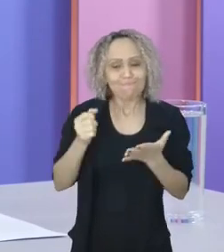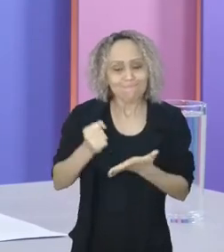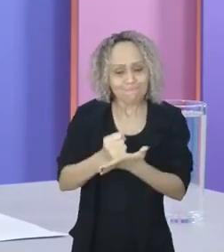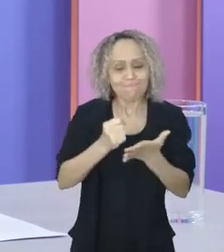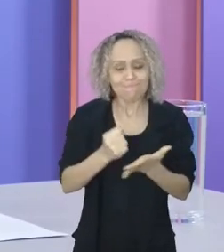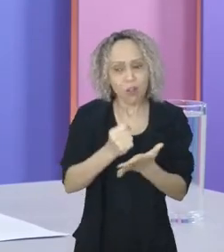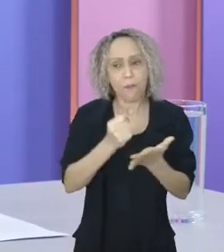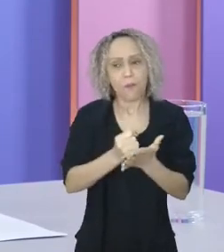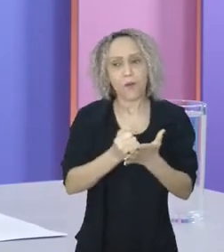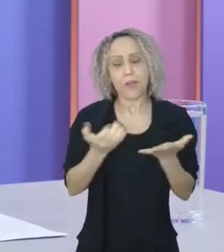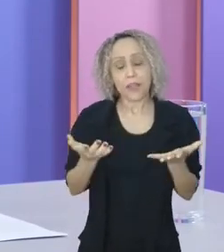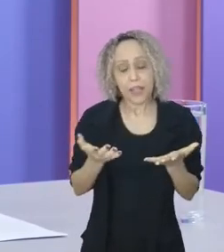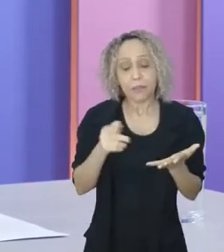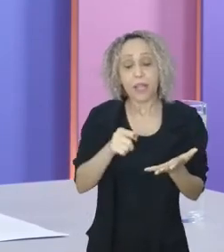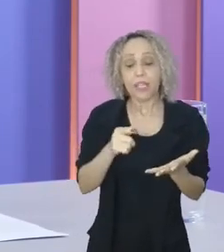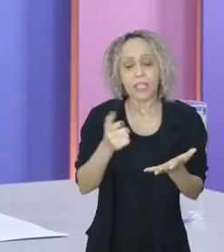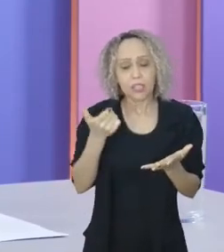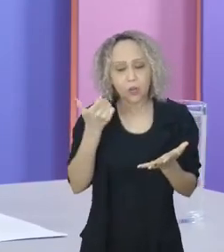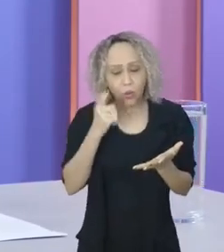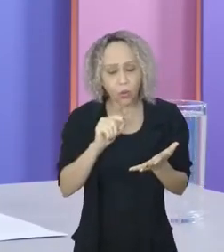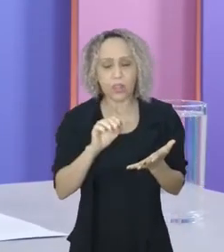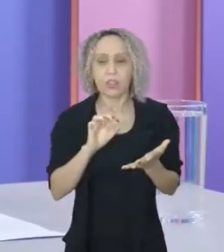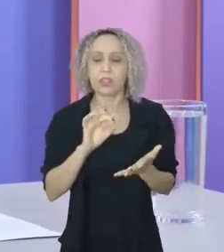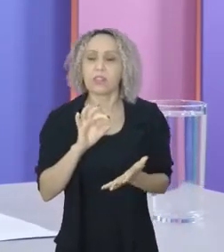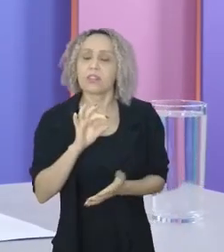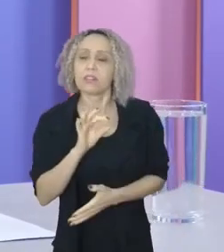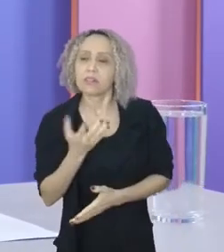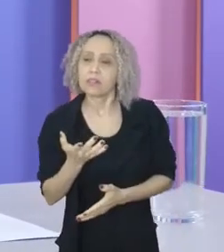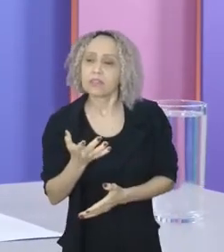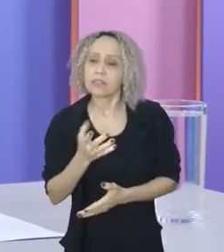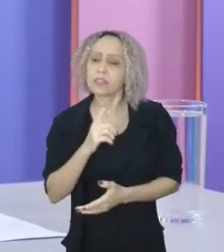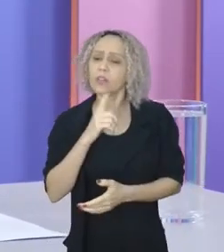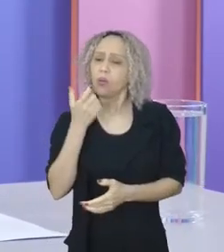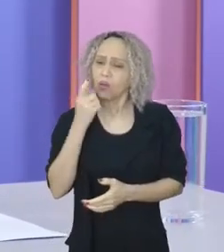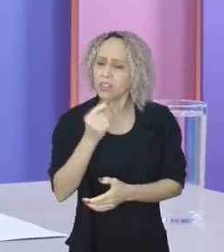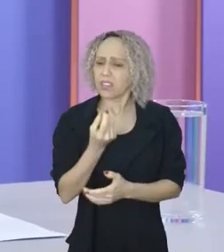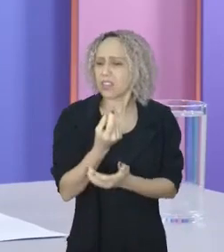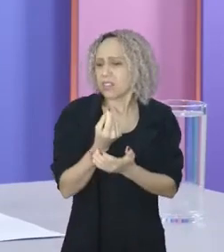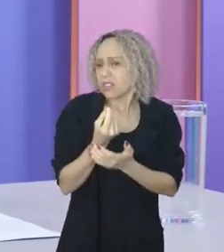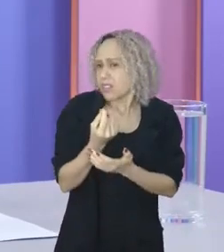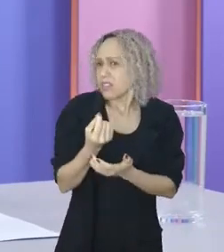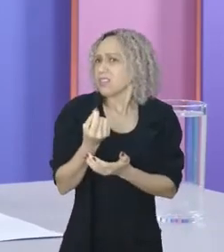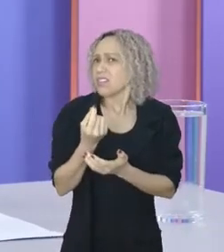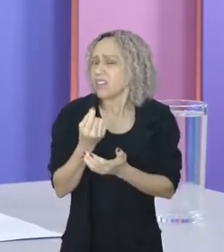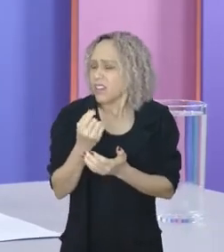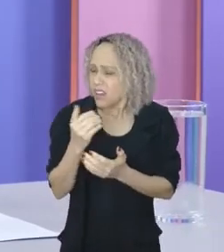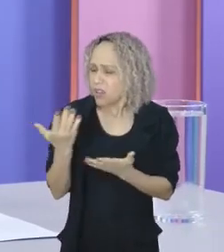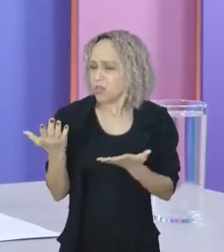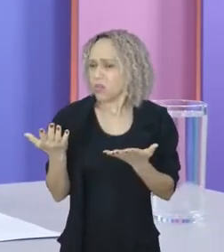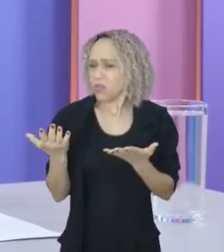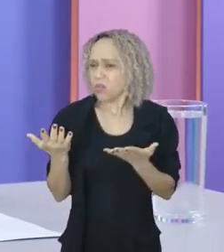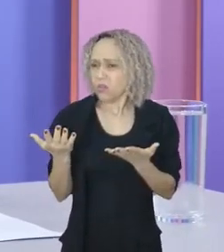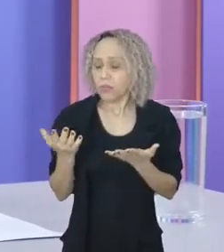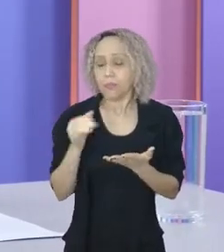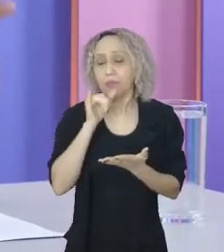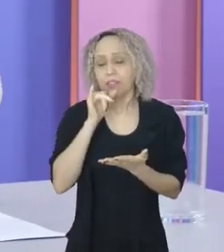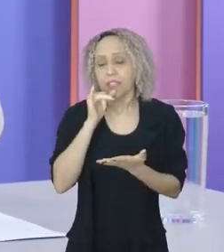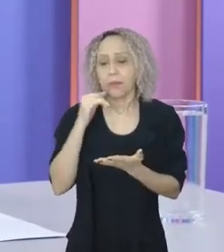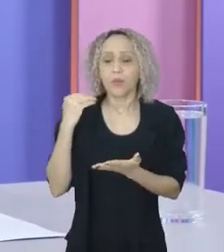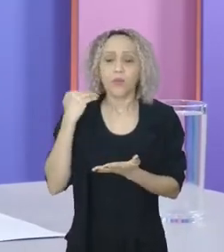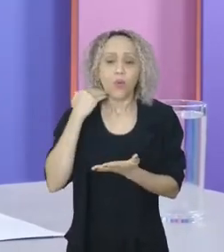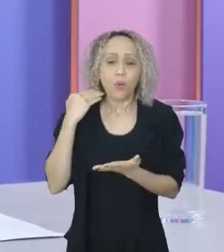rentáveis, que não sejam empreendimentos que atuem de forma muito precária. Então, a facilitação de crédito,